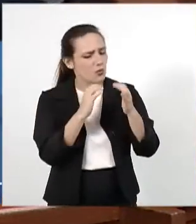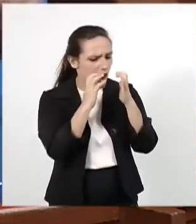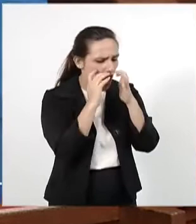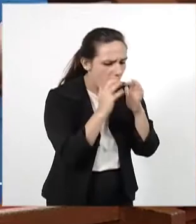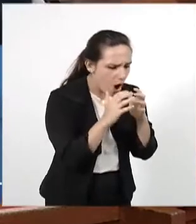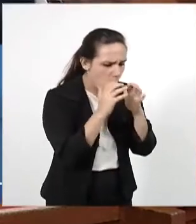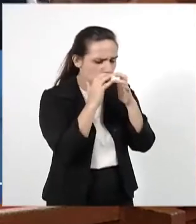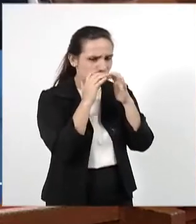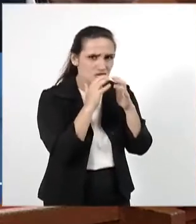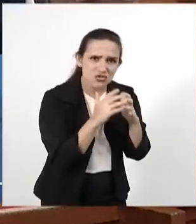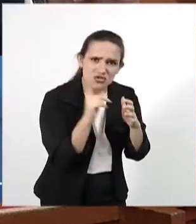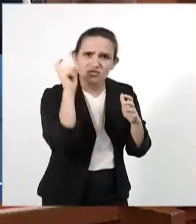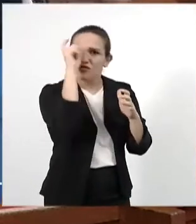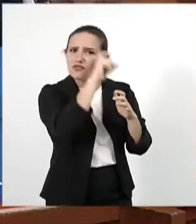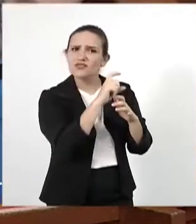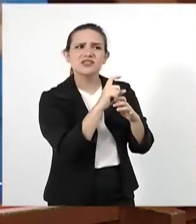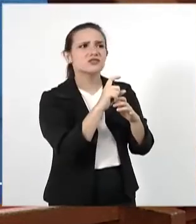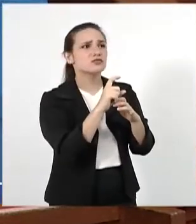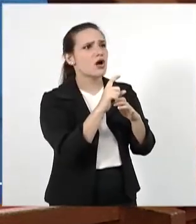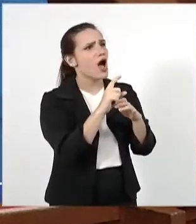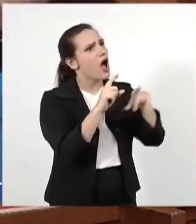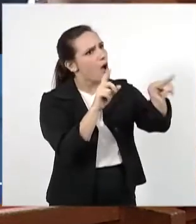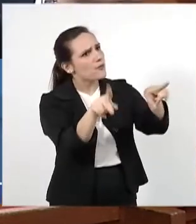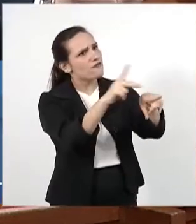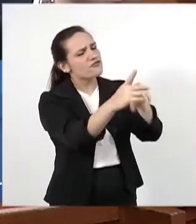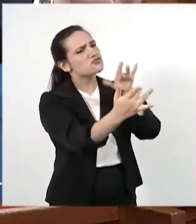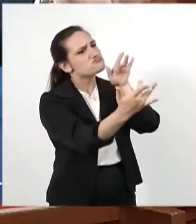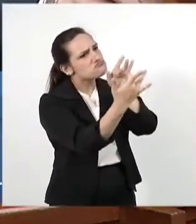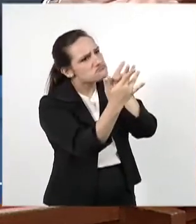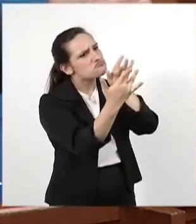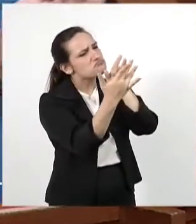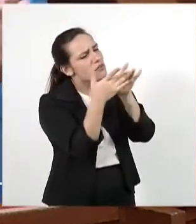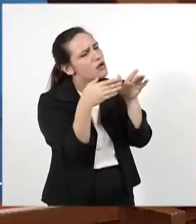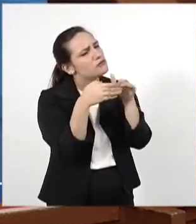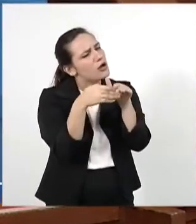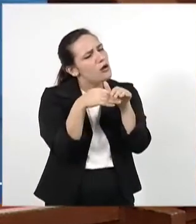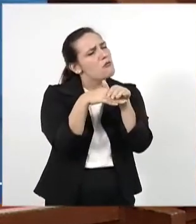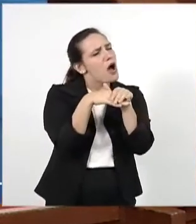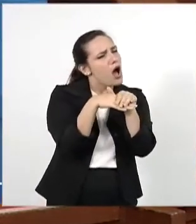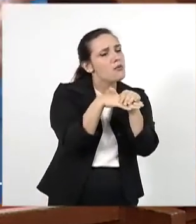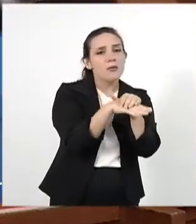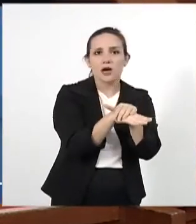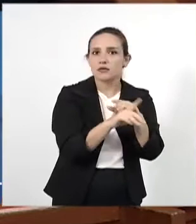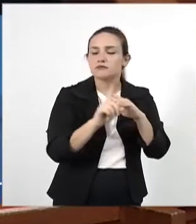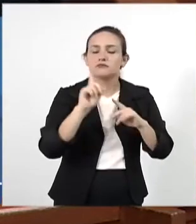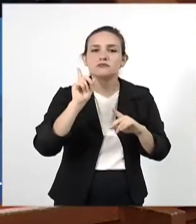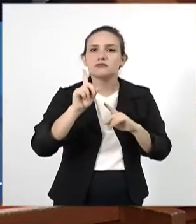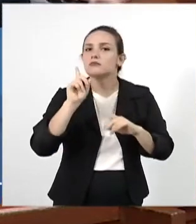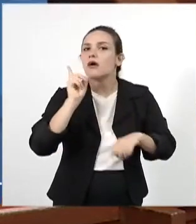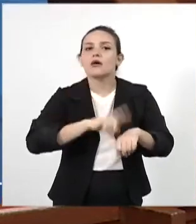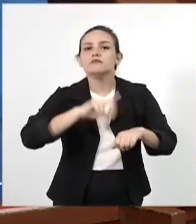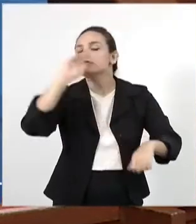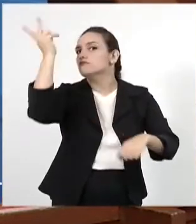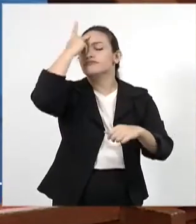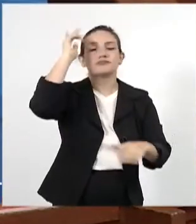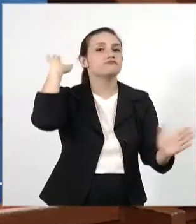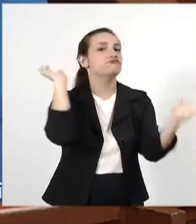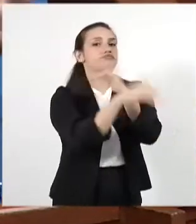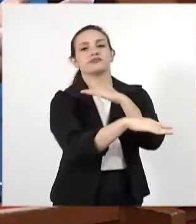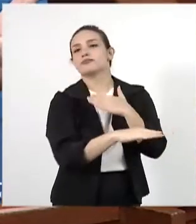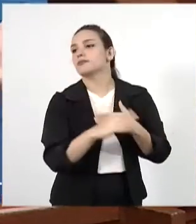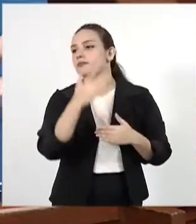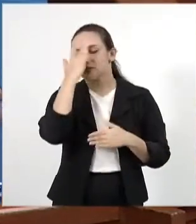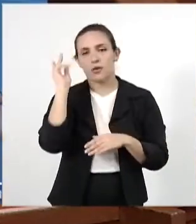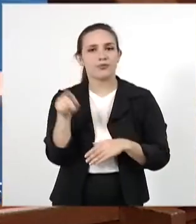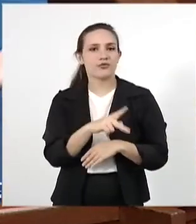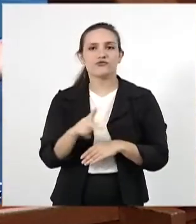relacionamento humano, ele cria com aquele professor, e não se faz isso da noite para o dia, e você retira esse professor e coloca um leigo, sem